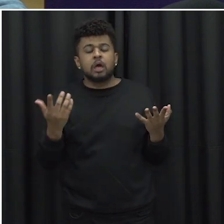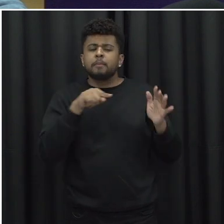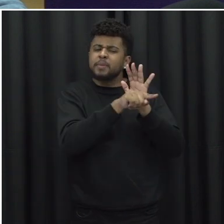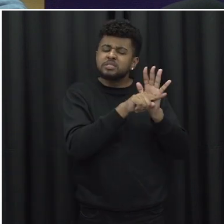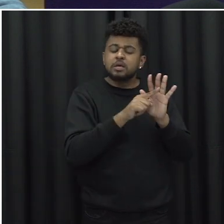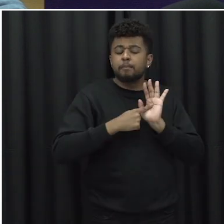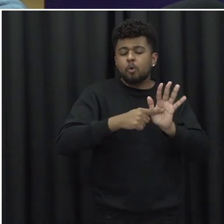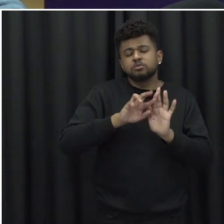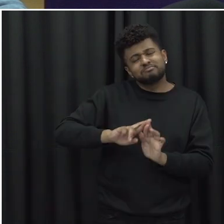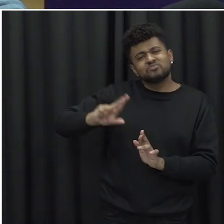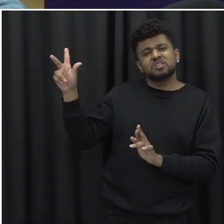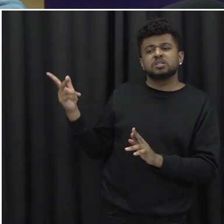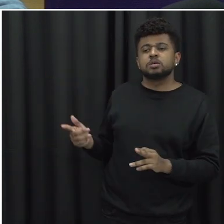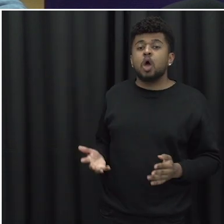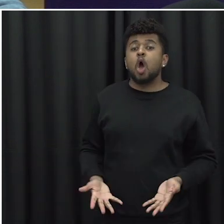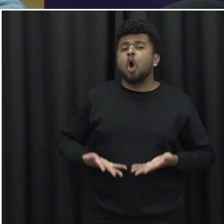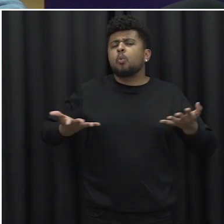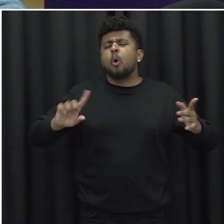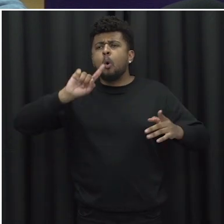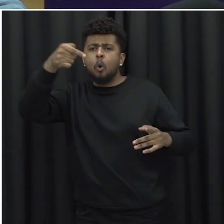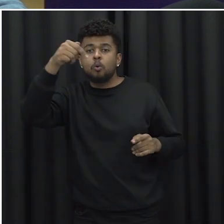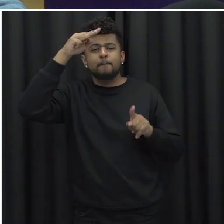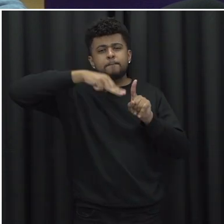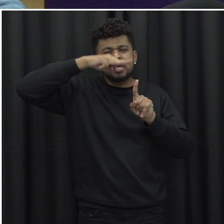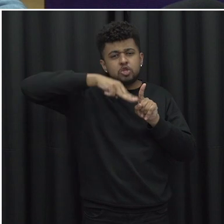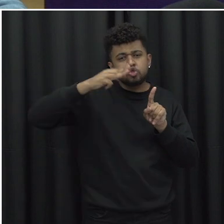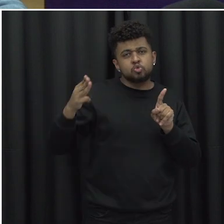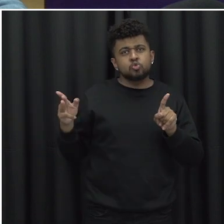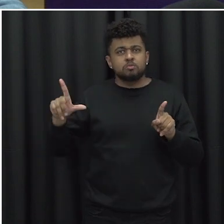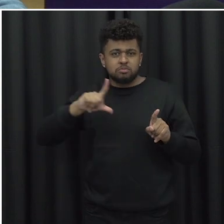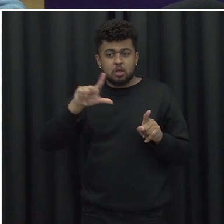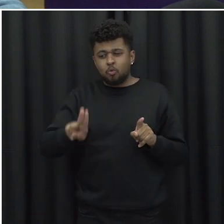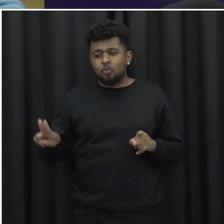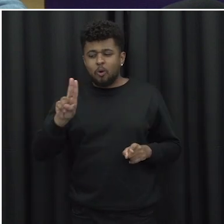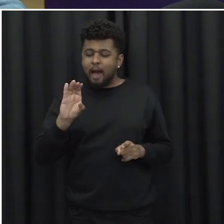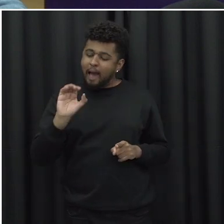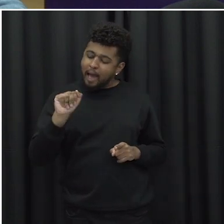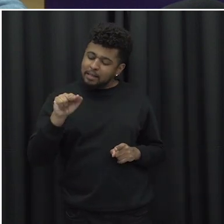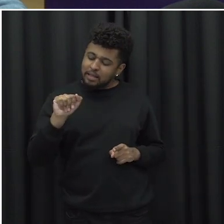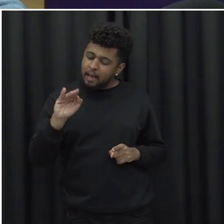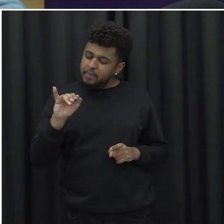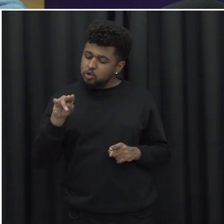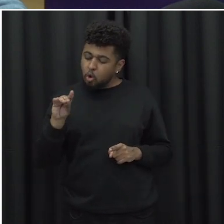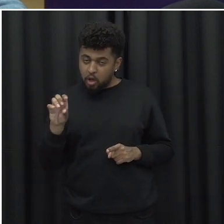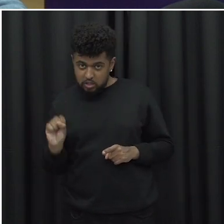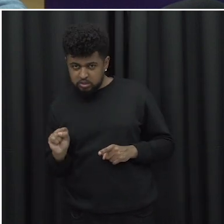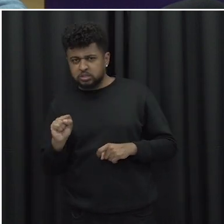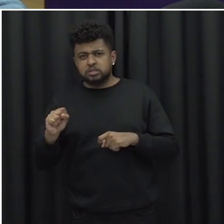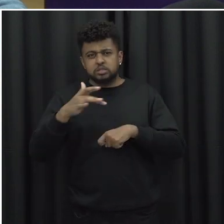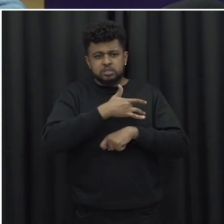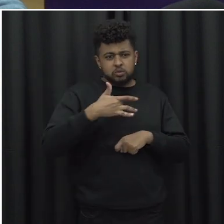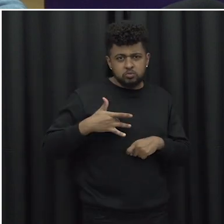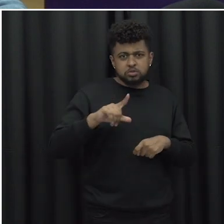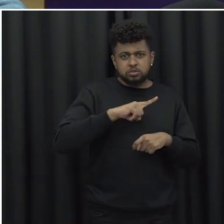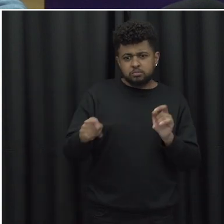e as pesquisas têm mostrado o contrário. Quais outros grandes mitos, assim, de uso de